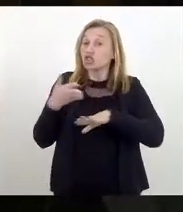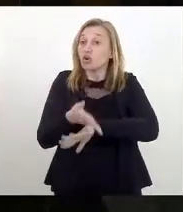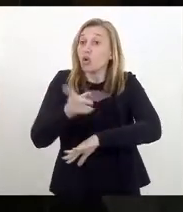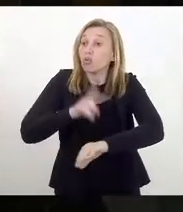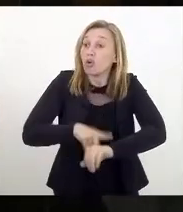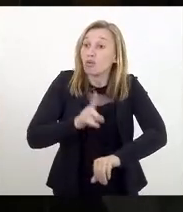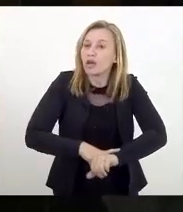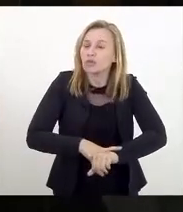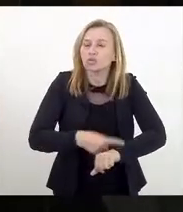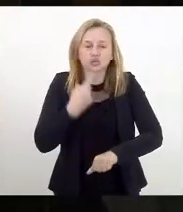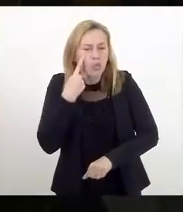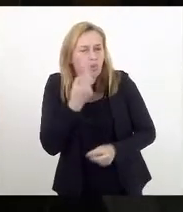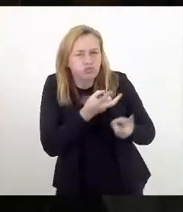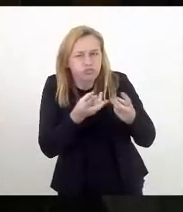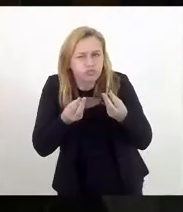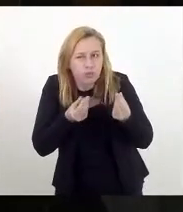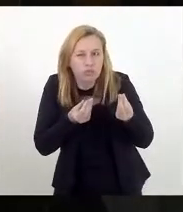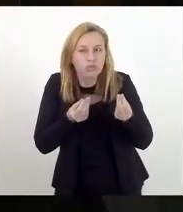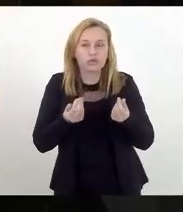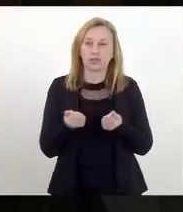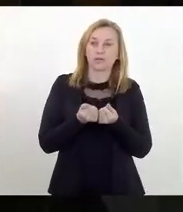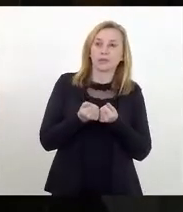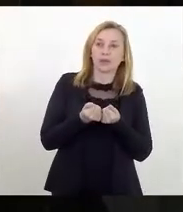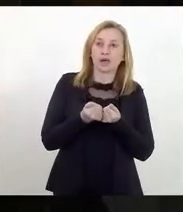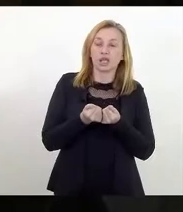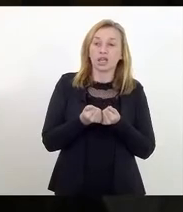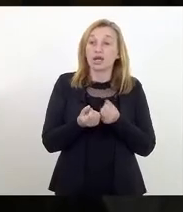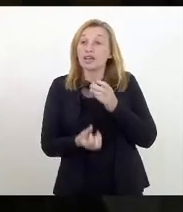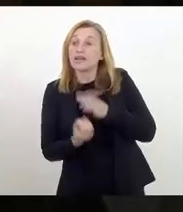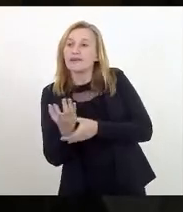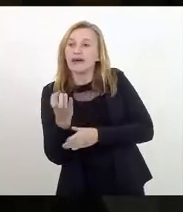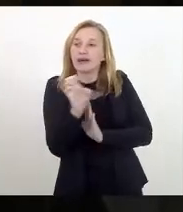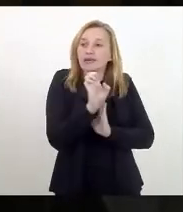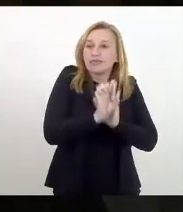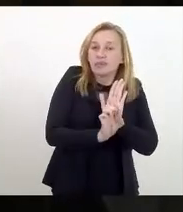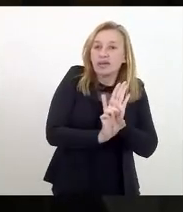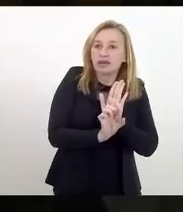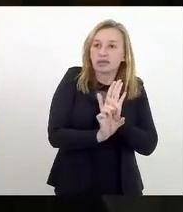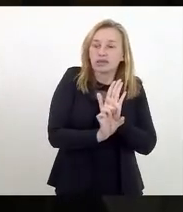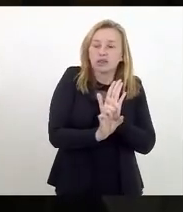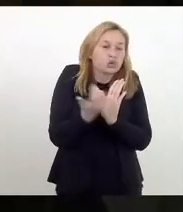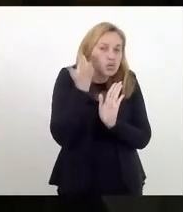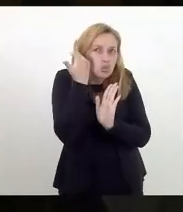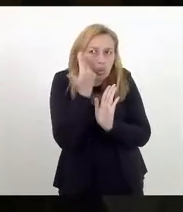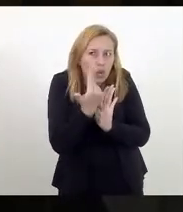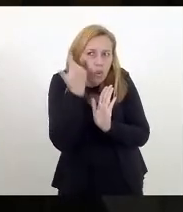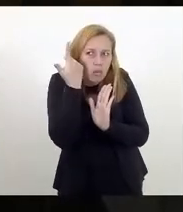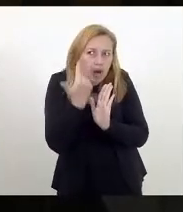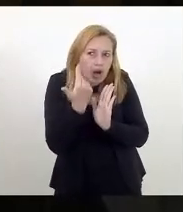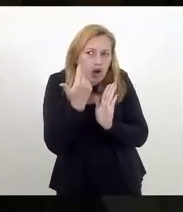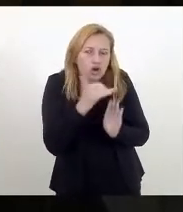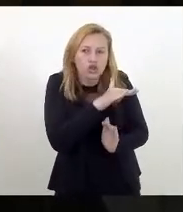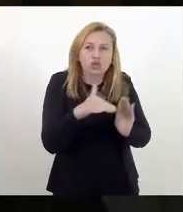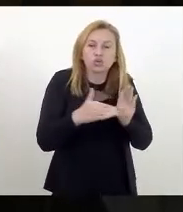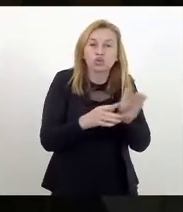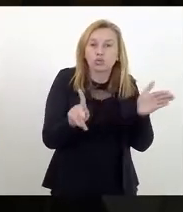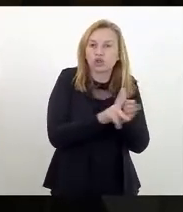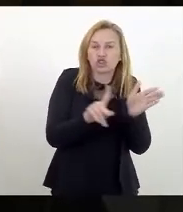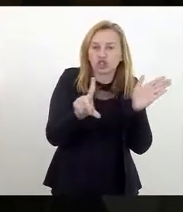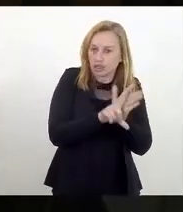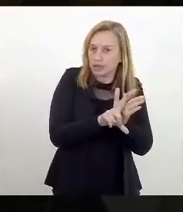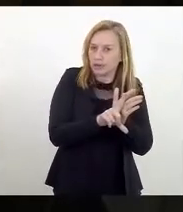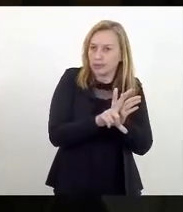da apreciação. Fazer emendas é comum em todo projeto de lei.